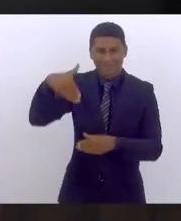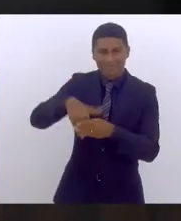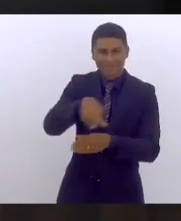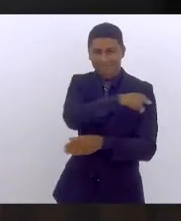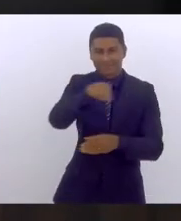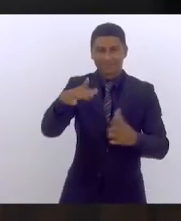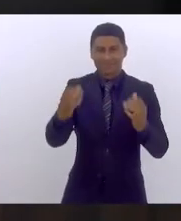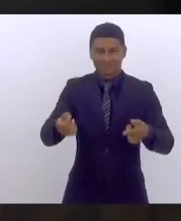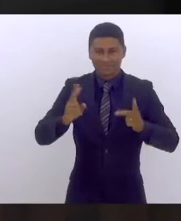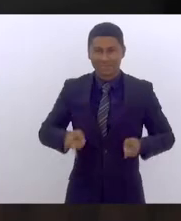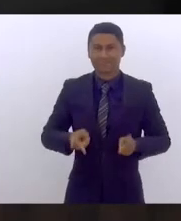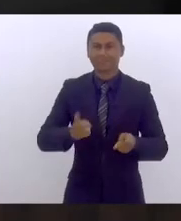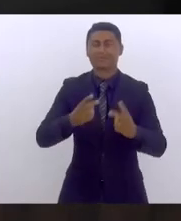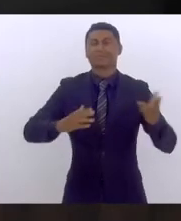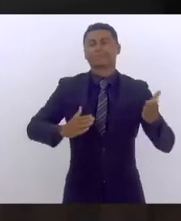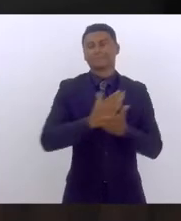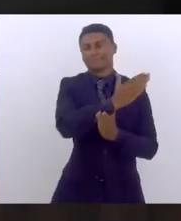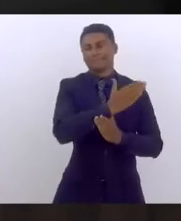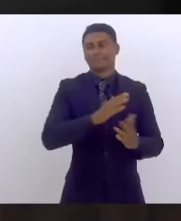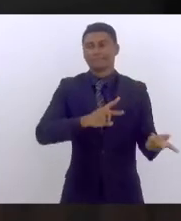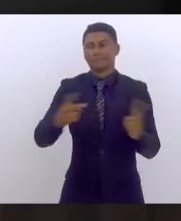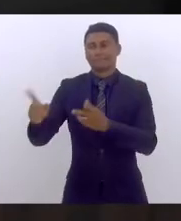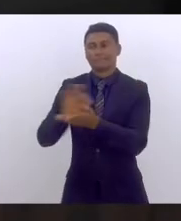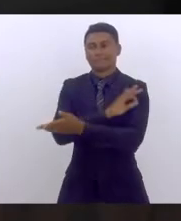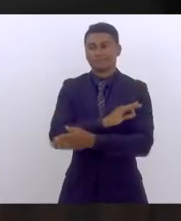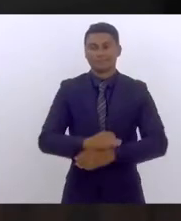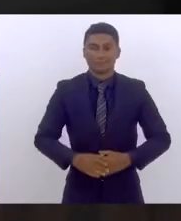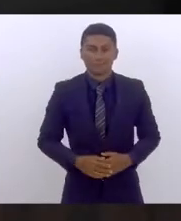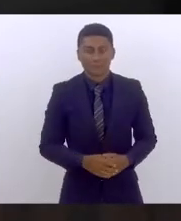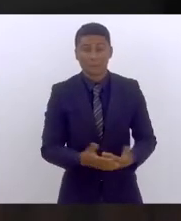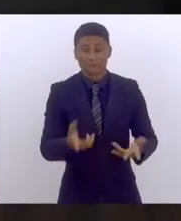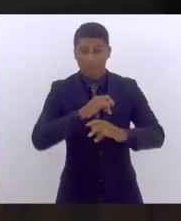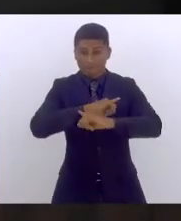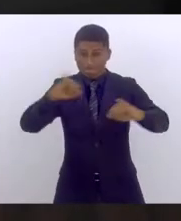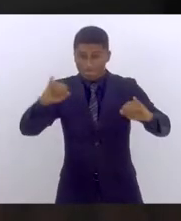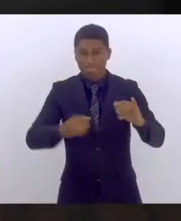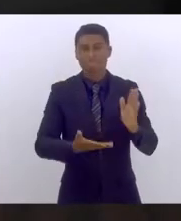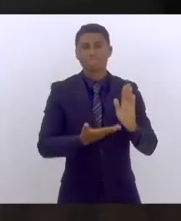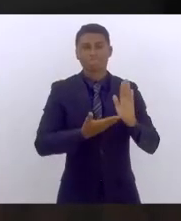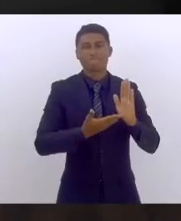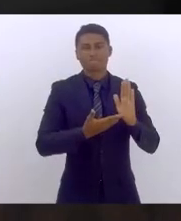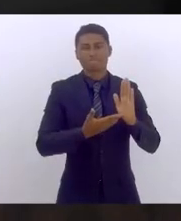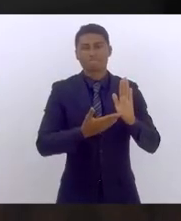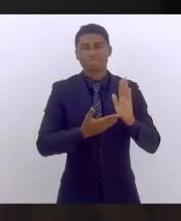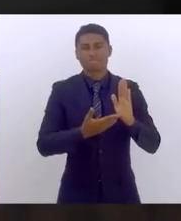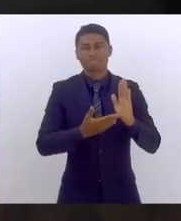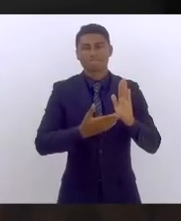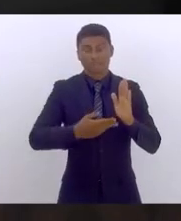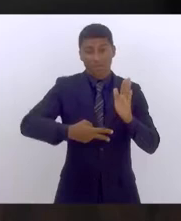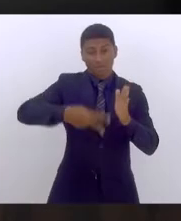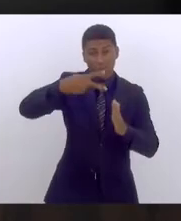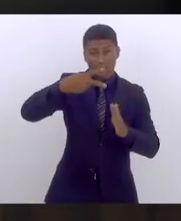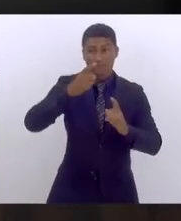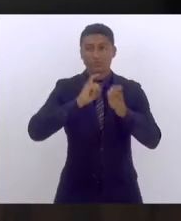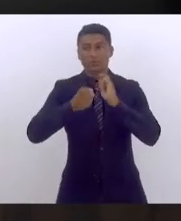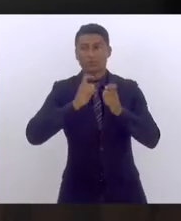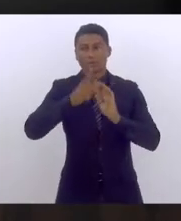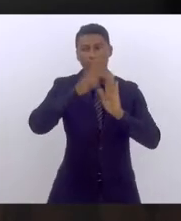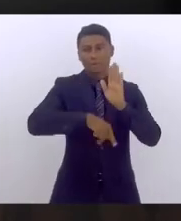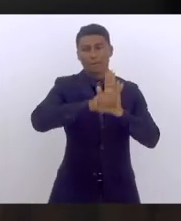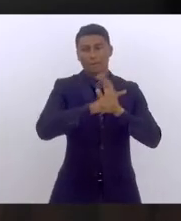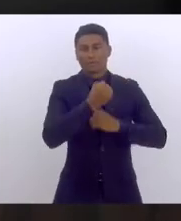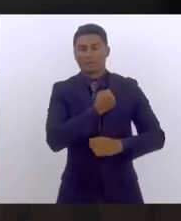aprovam, permaneçam como estão, aprovado, vai autógrafo. Anuncio em discussão... Em segunda discussão, o projeto